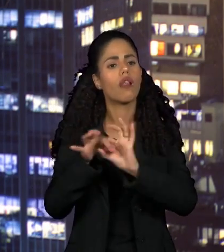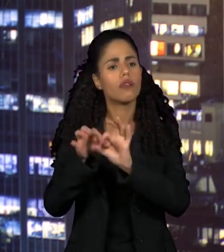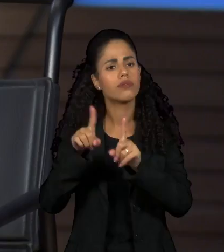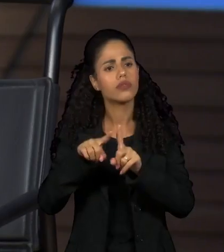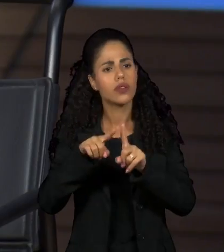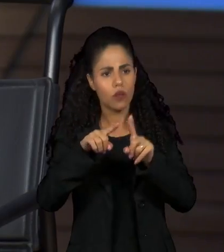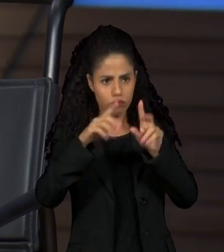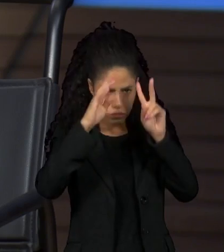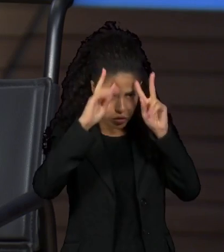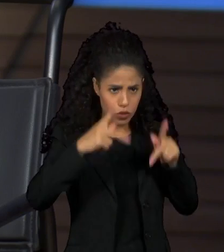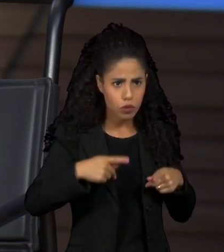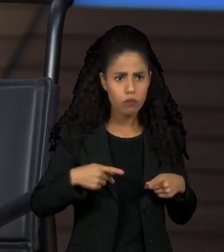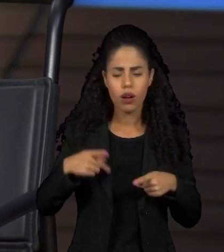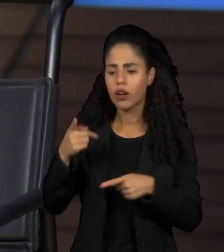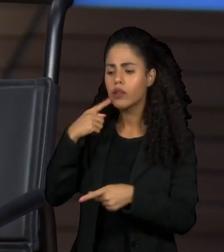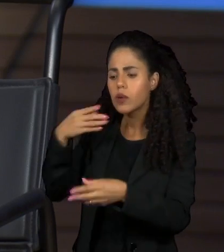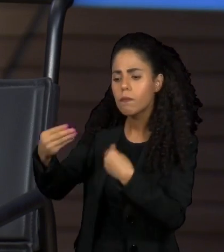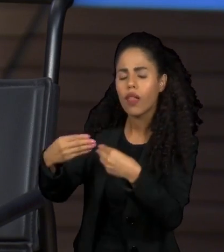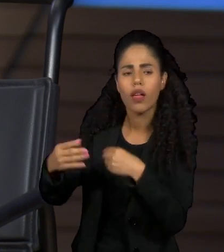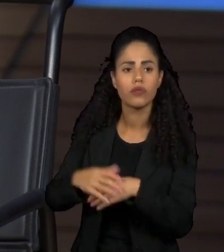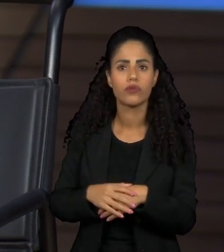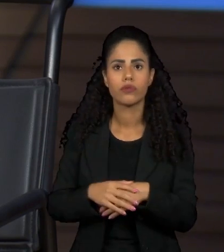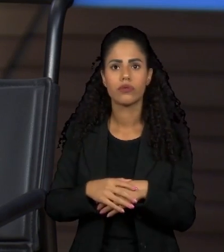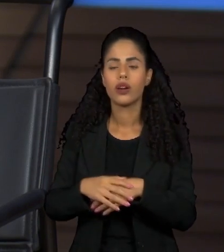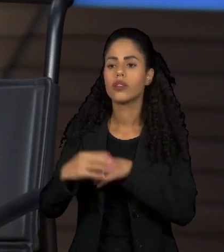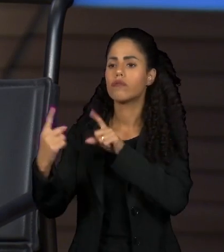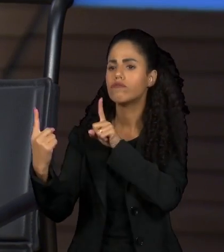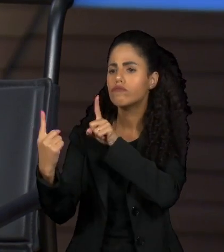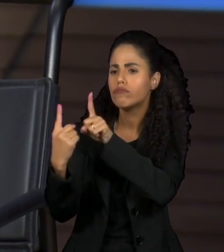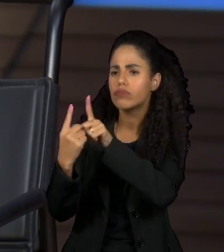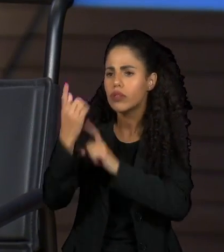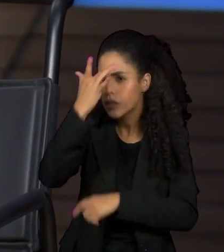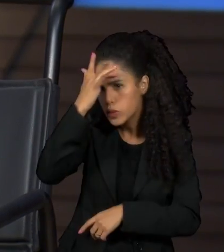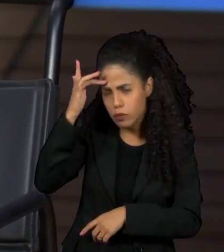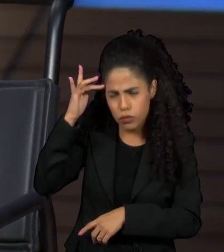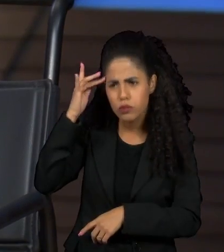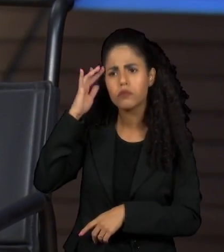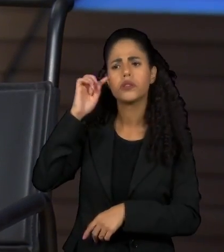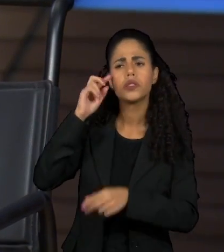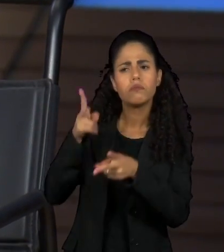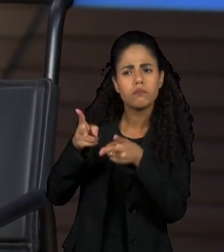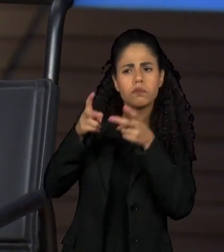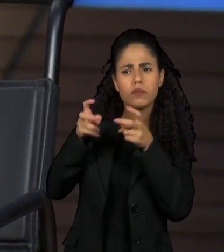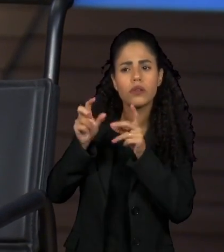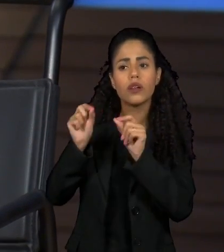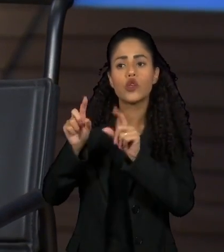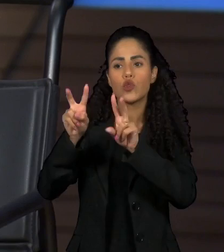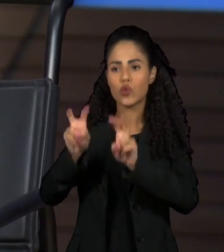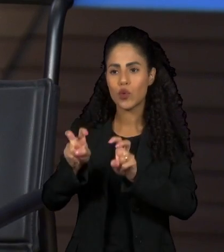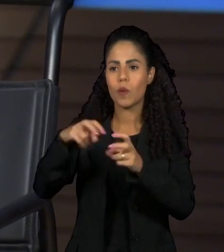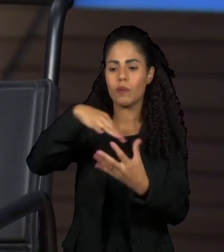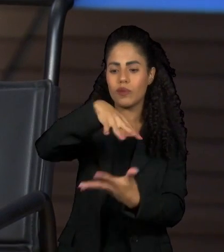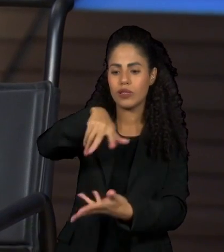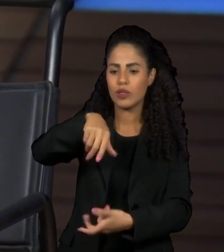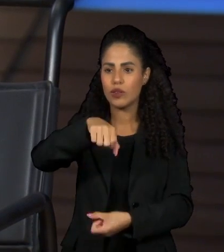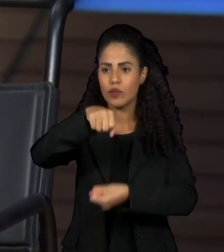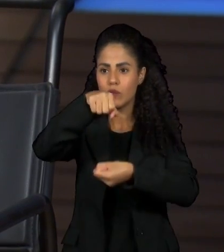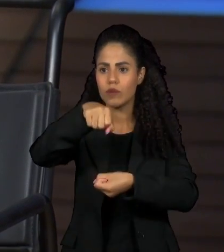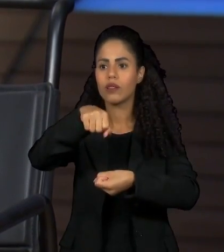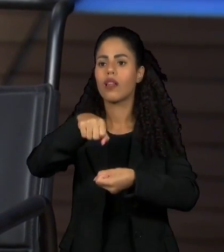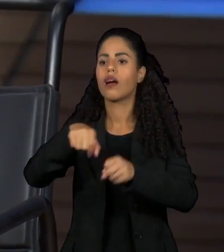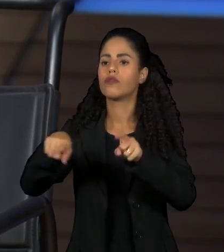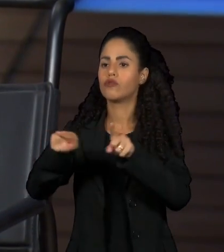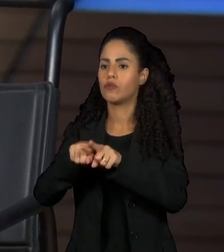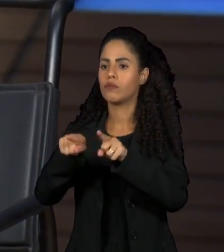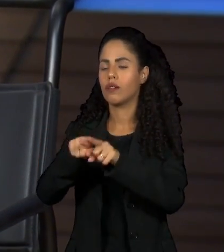plástico? Muitas vezes o consumidor ele tem se atentado um pouco mais com essas questões quando a gente fala de sustentabilidade, de consumo e tudo